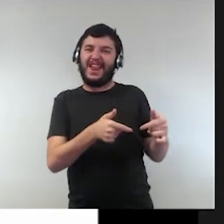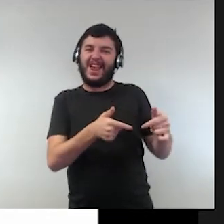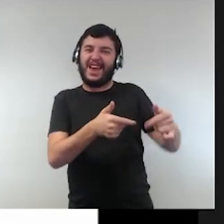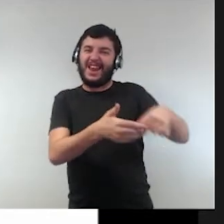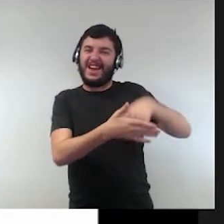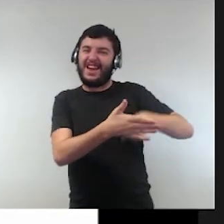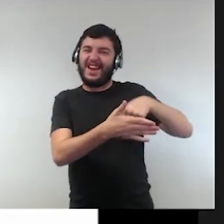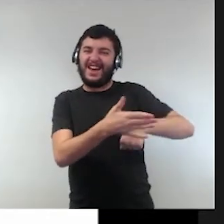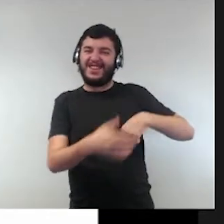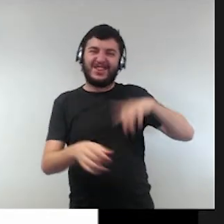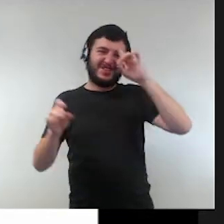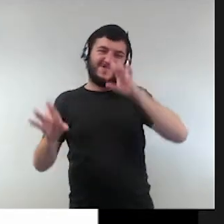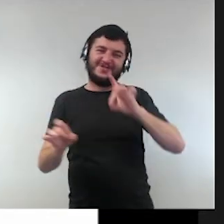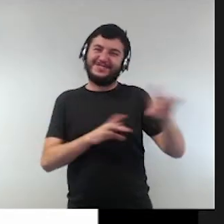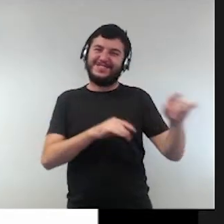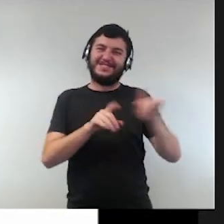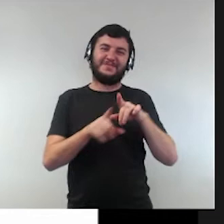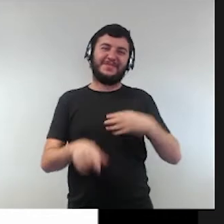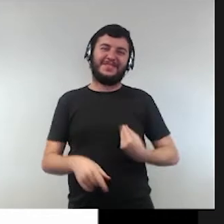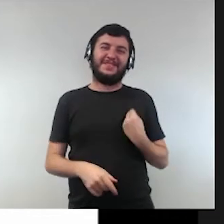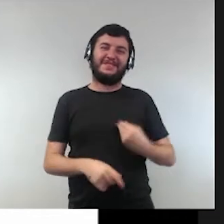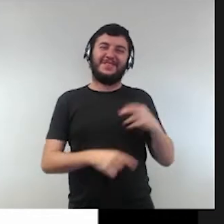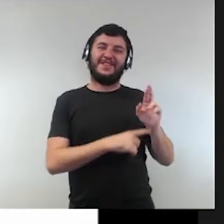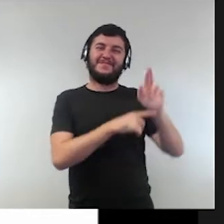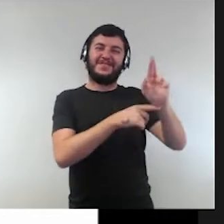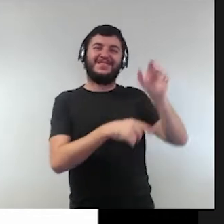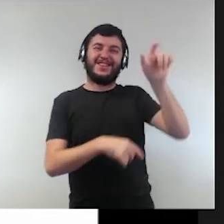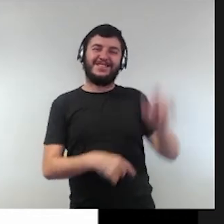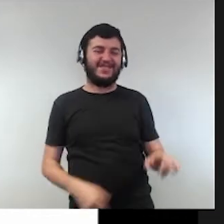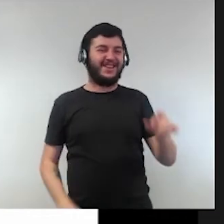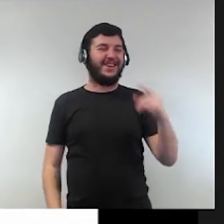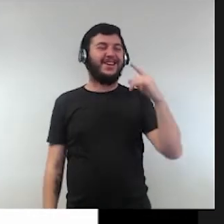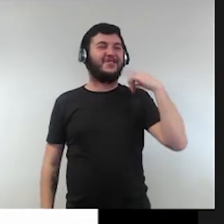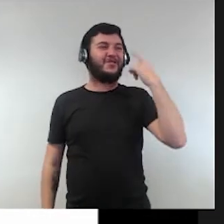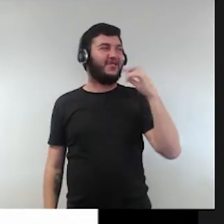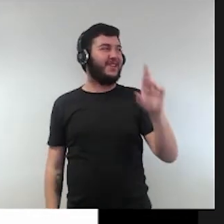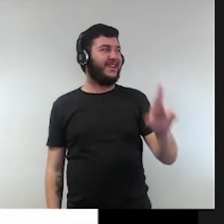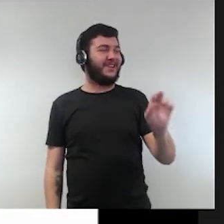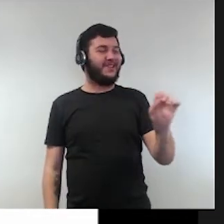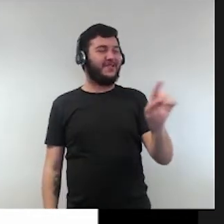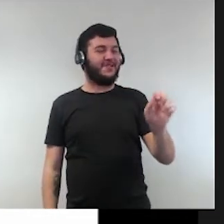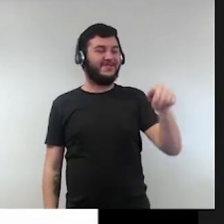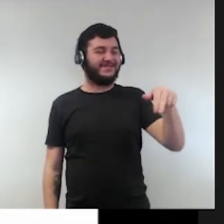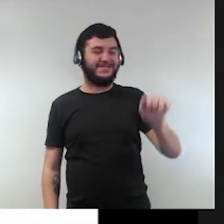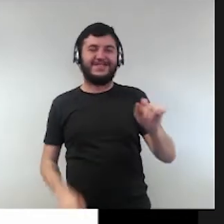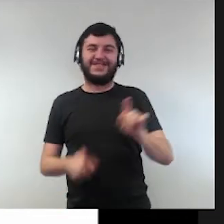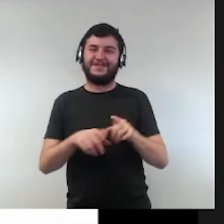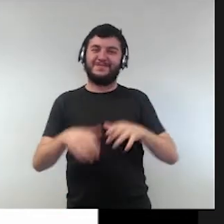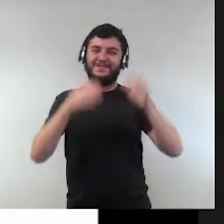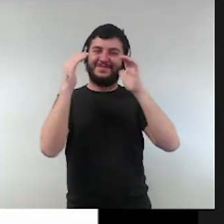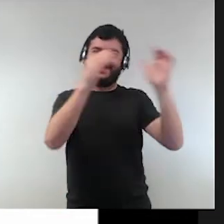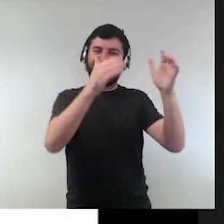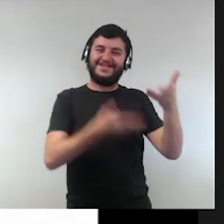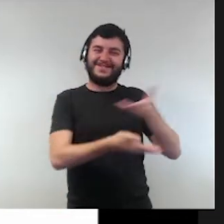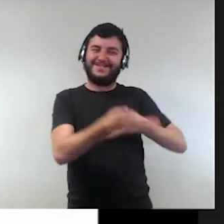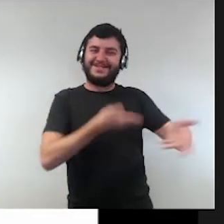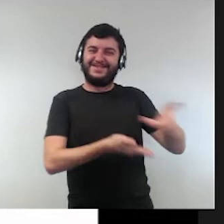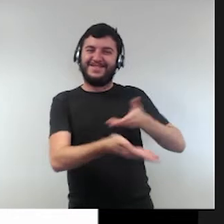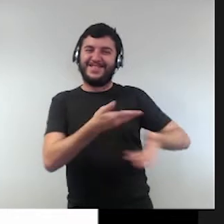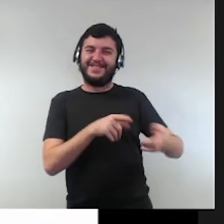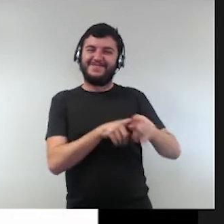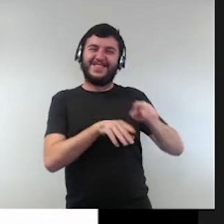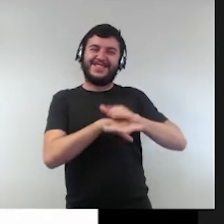aqui representar pela presença da doutora Rosana. De forma que externo aqui meus respeitos, meus carinhos a todos vocês, com essa